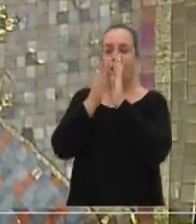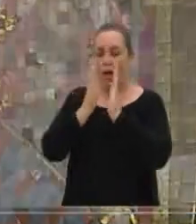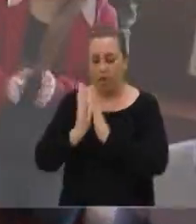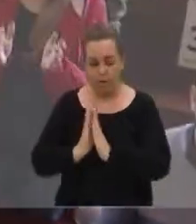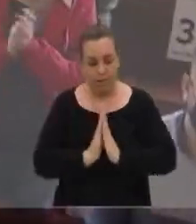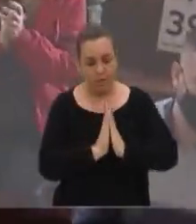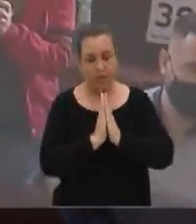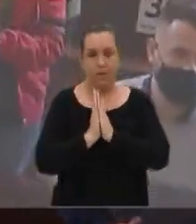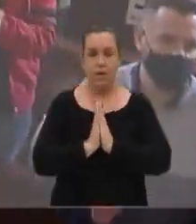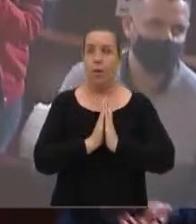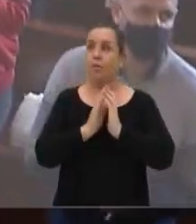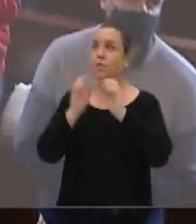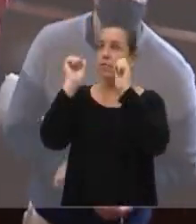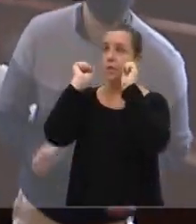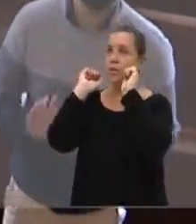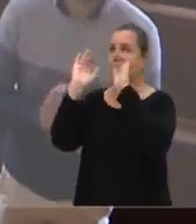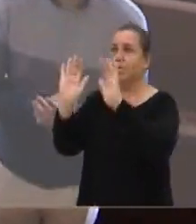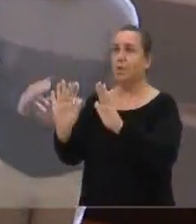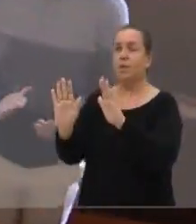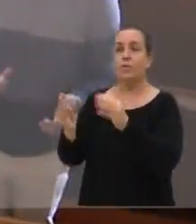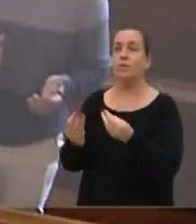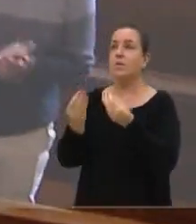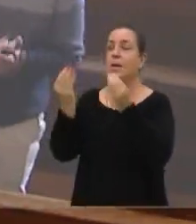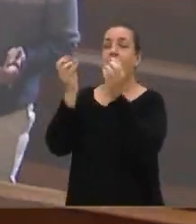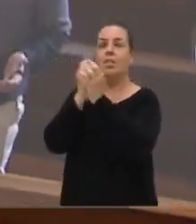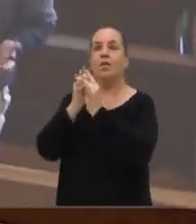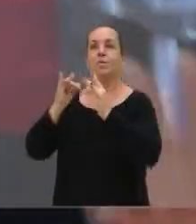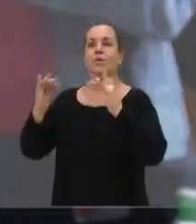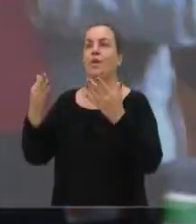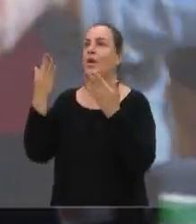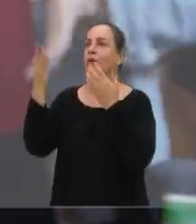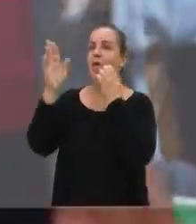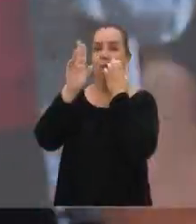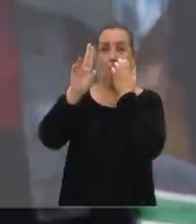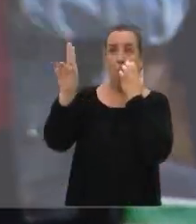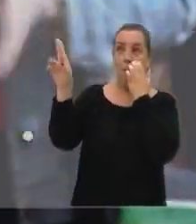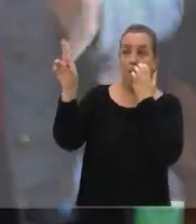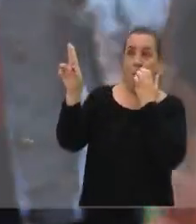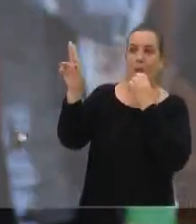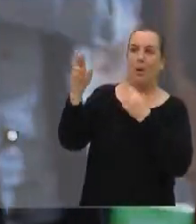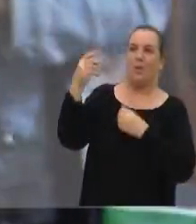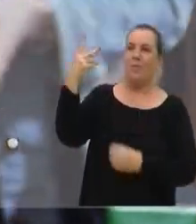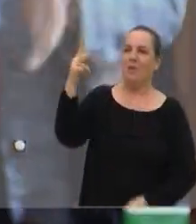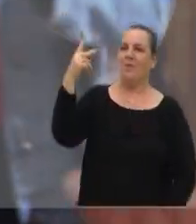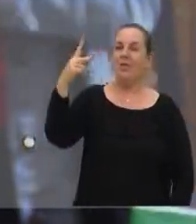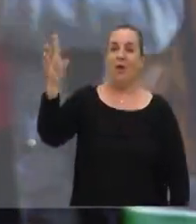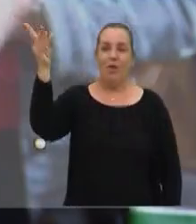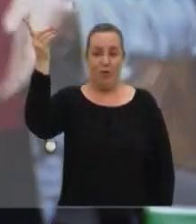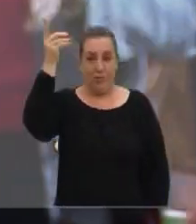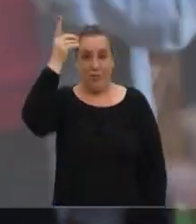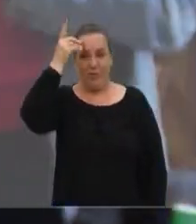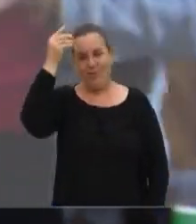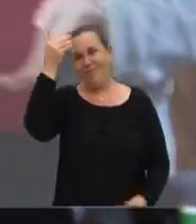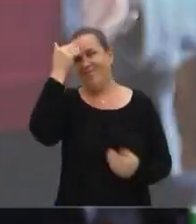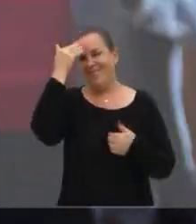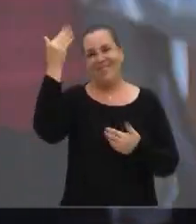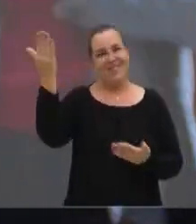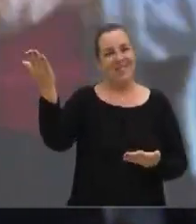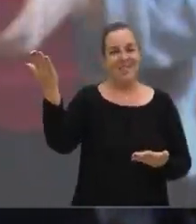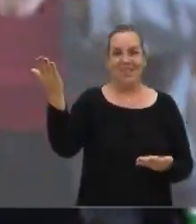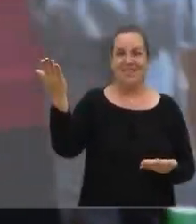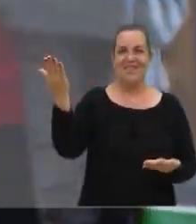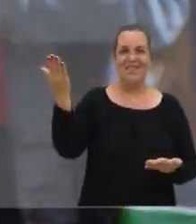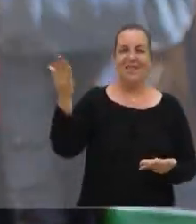louvamos, adoramos, bendizemos, damos glória ao vosso nome, vossos